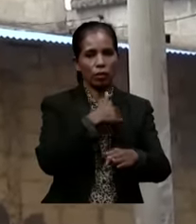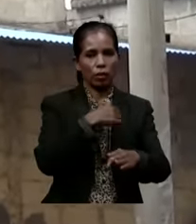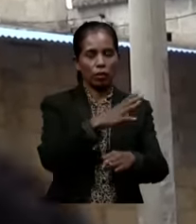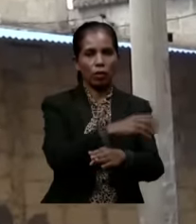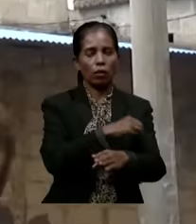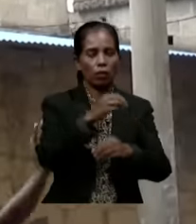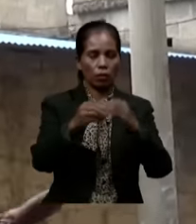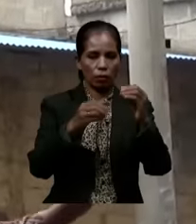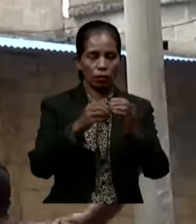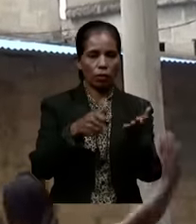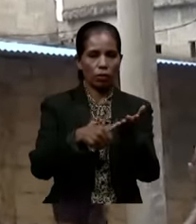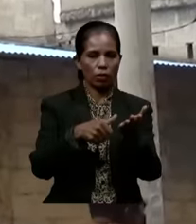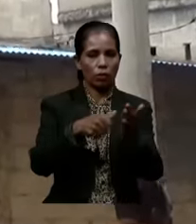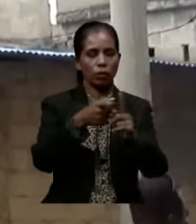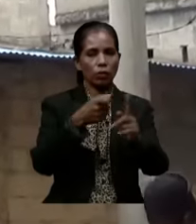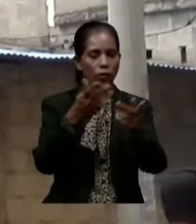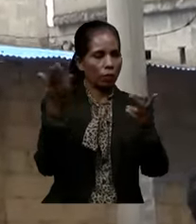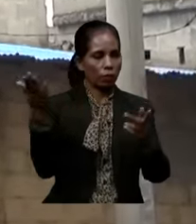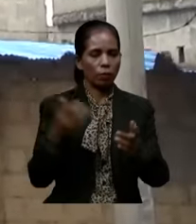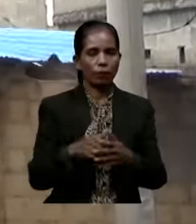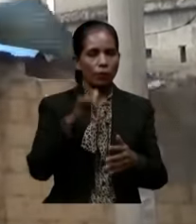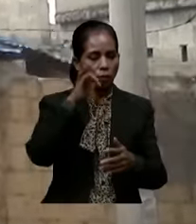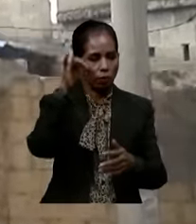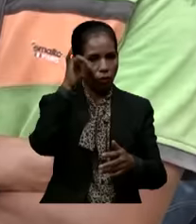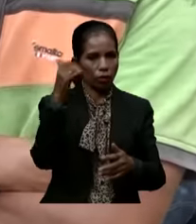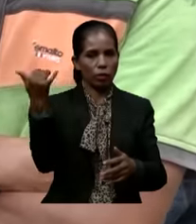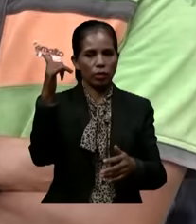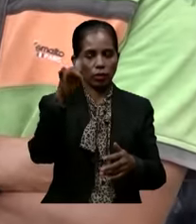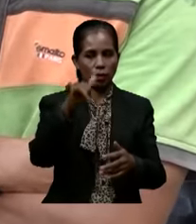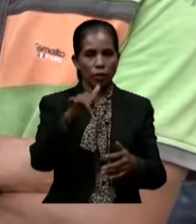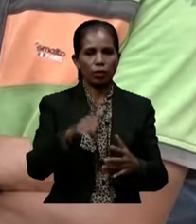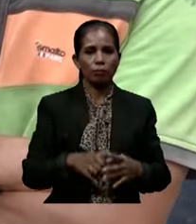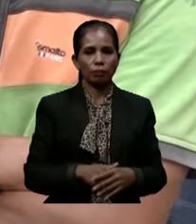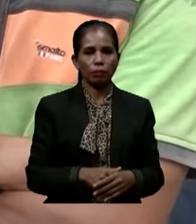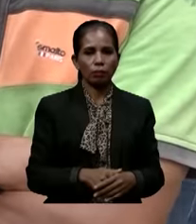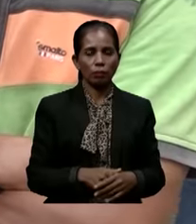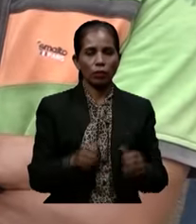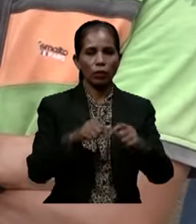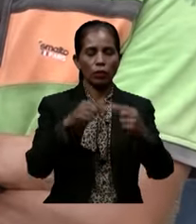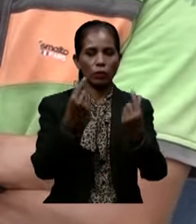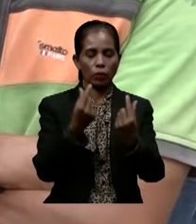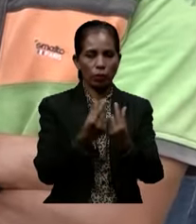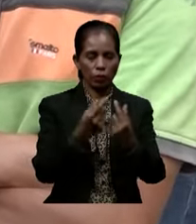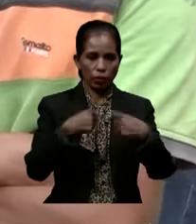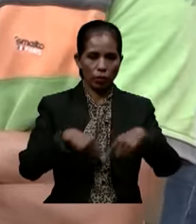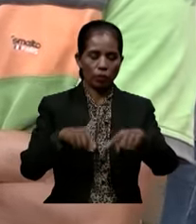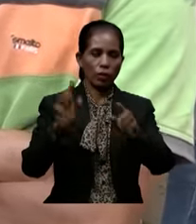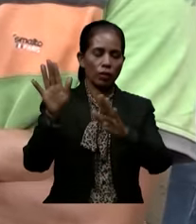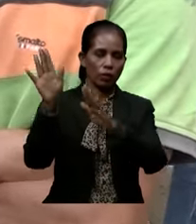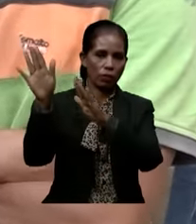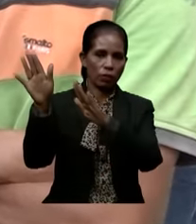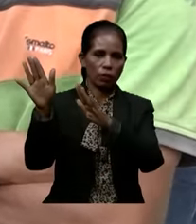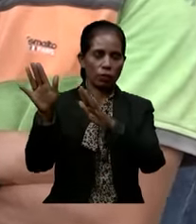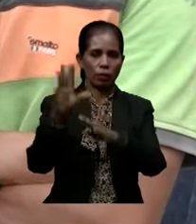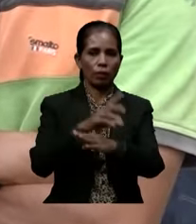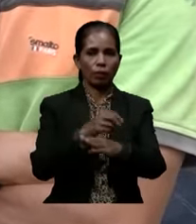notifikasang rumah husi parte relevante. Orse kondo sira ho ikipa sira kondo sahaba iha rai